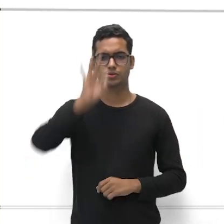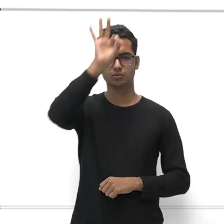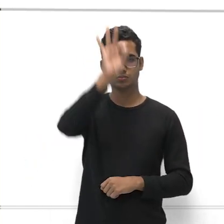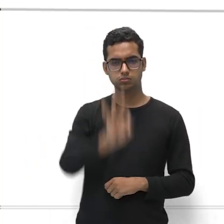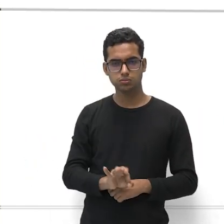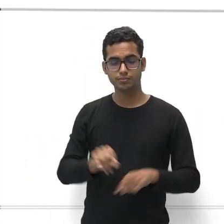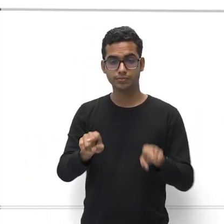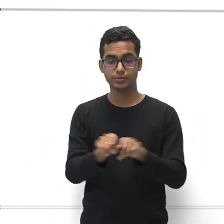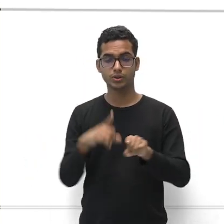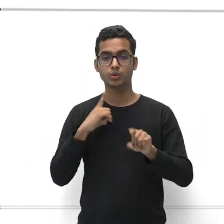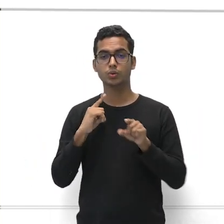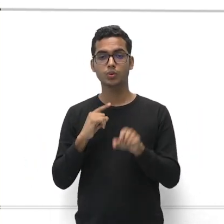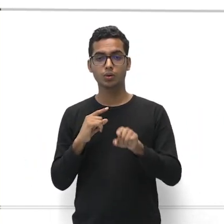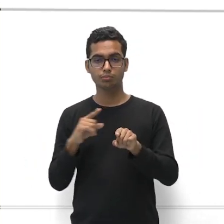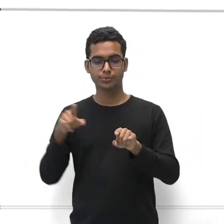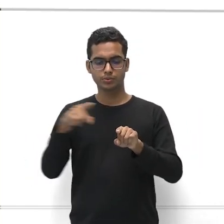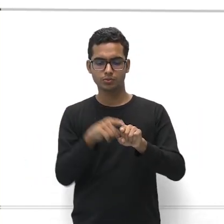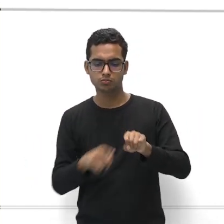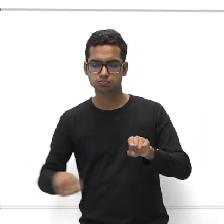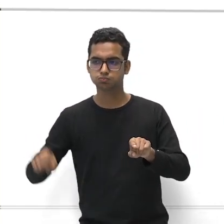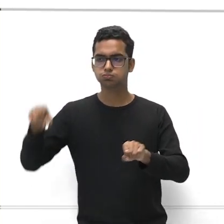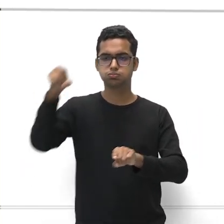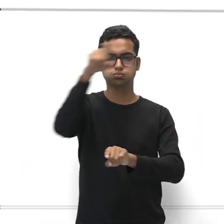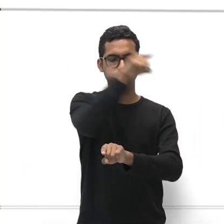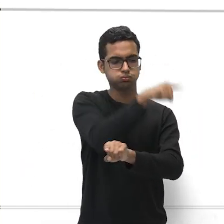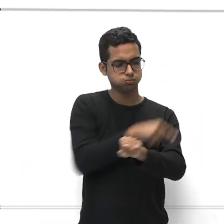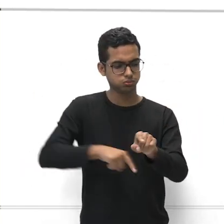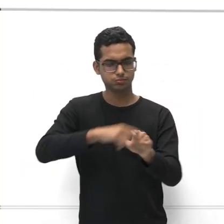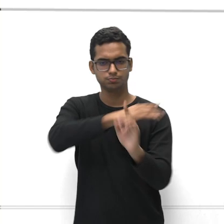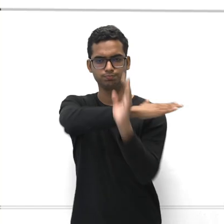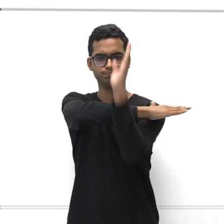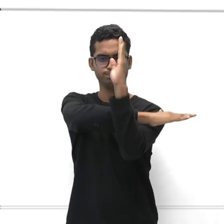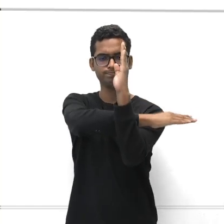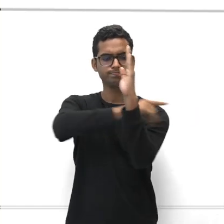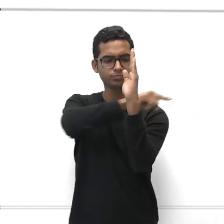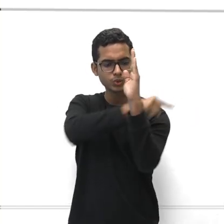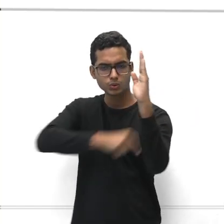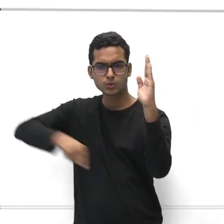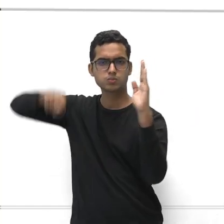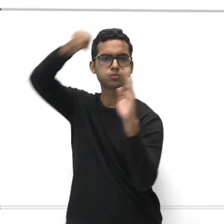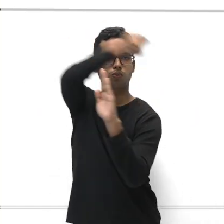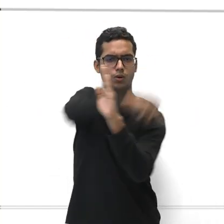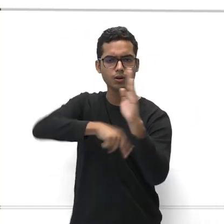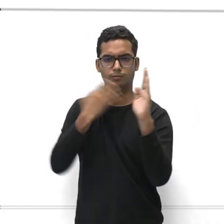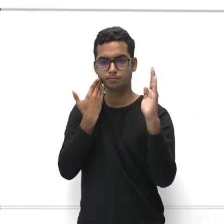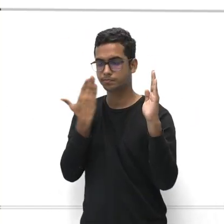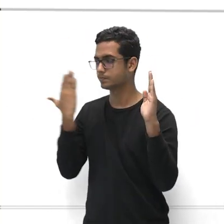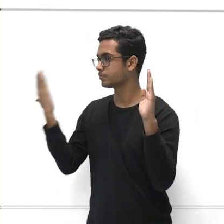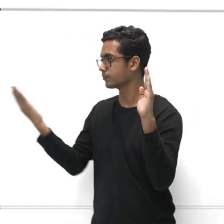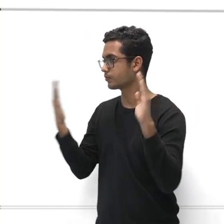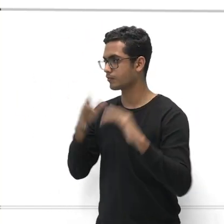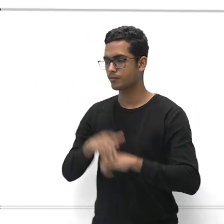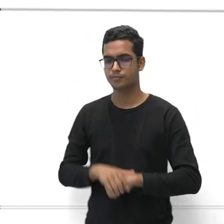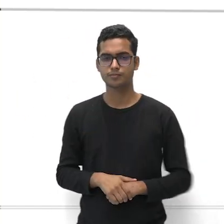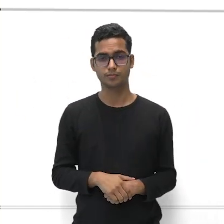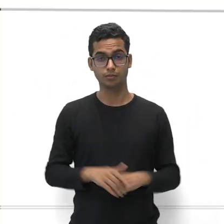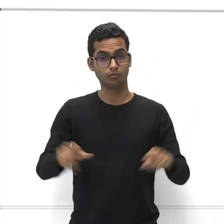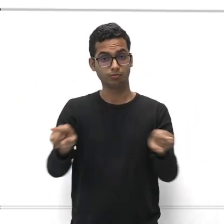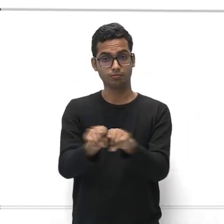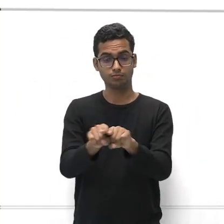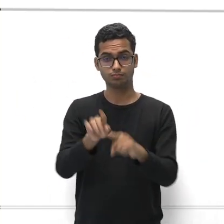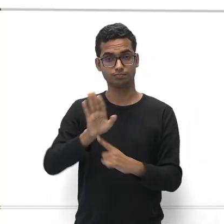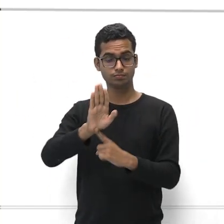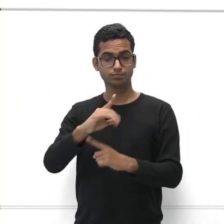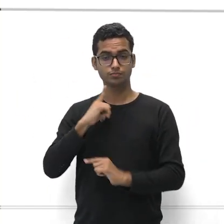Aí nós vamos ter esses pontos aqui, ó. Aqui nós vamos determinar também um losango.